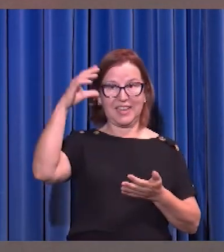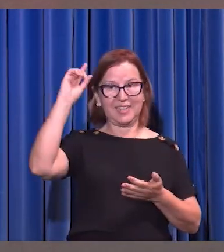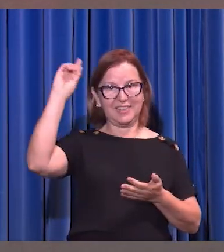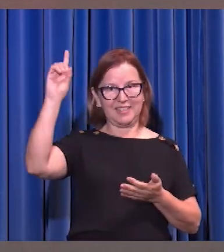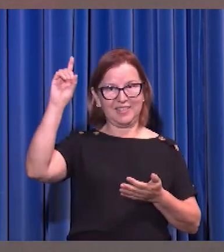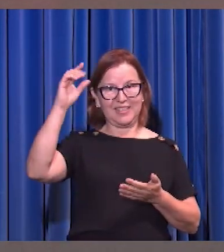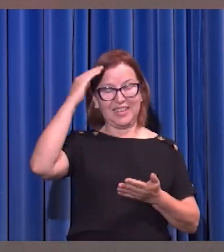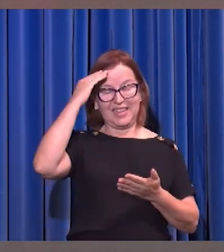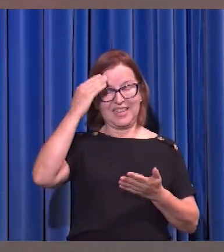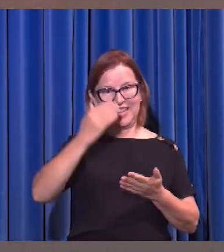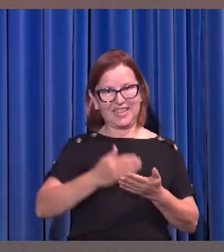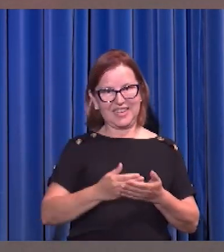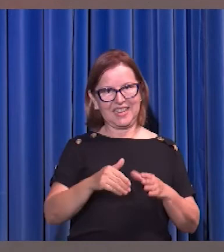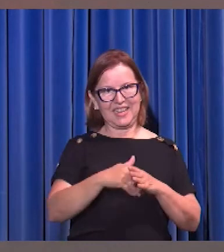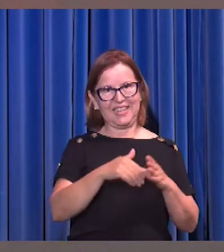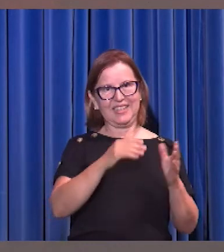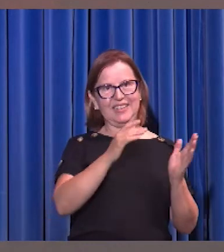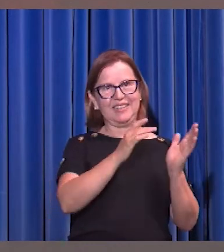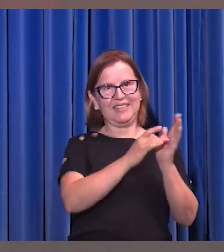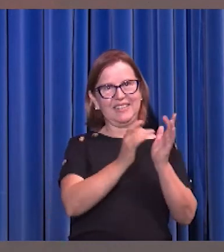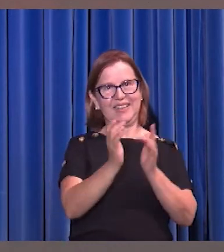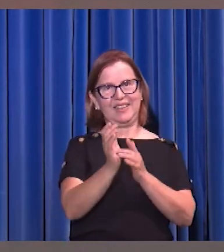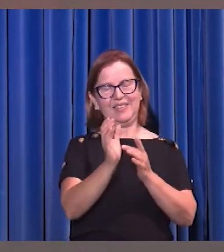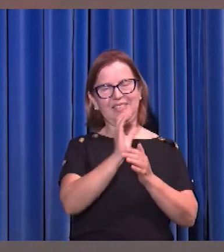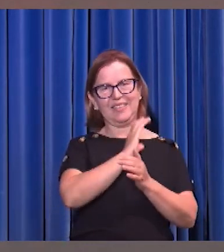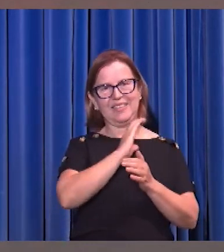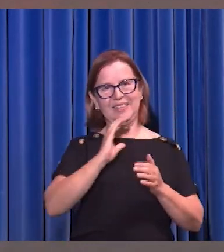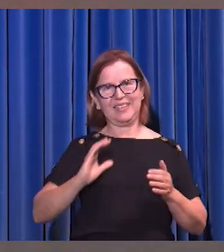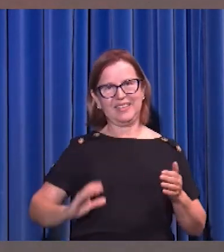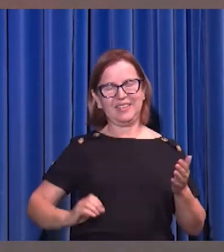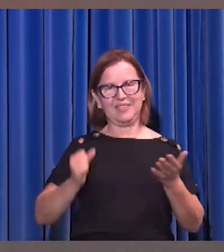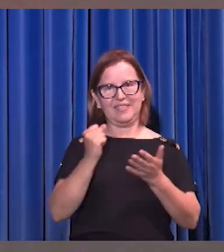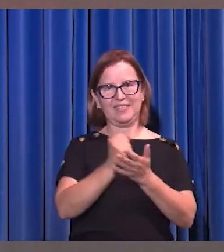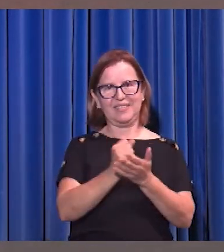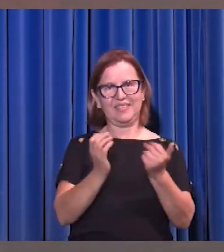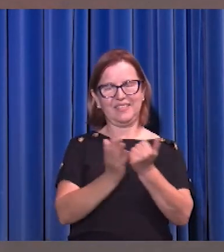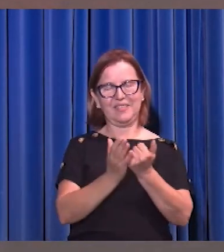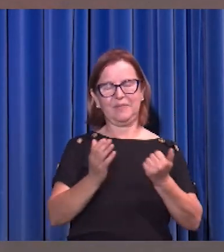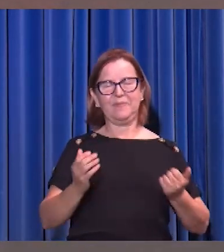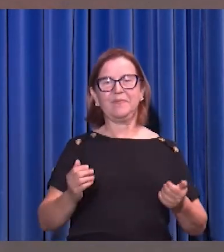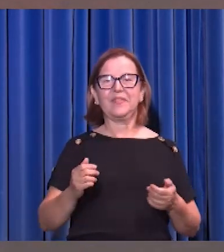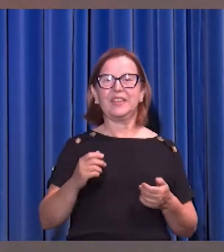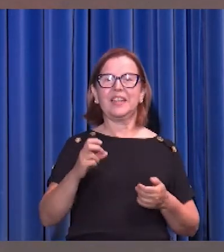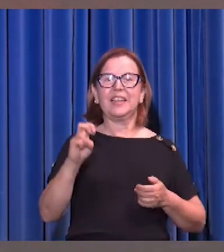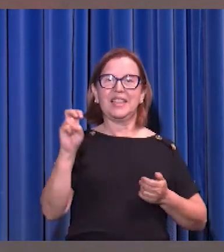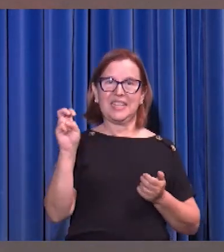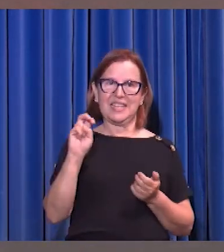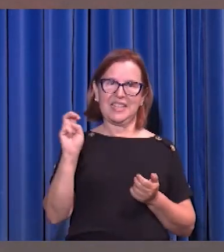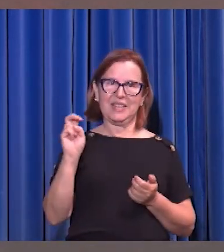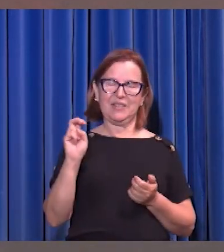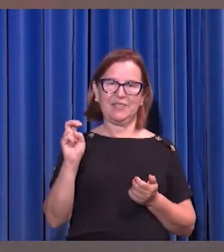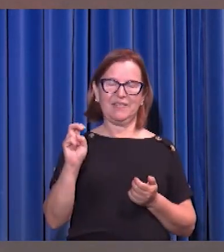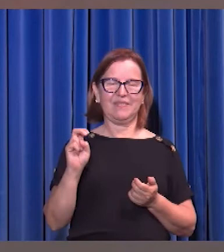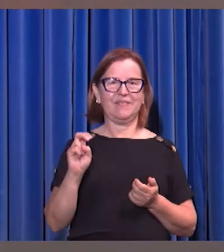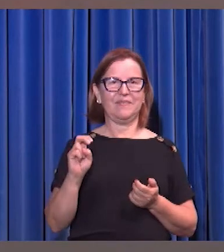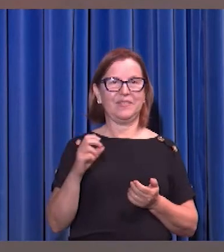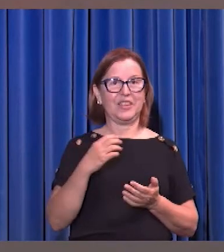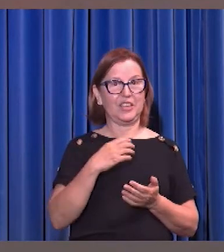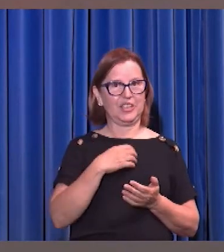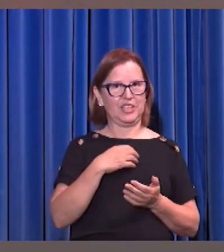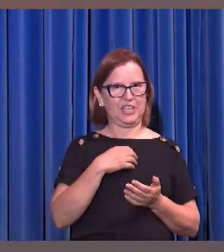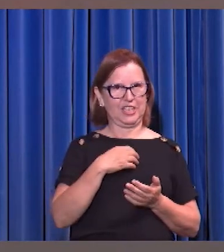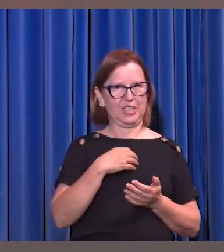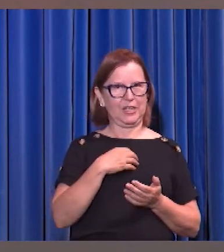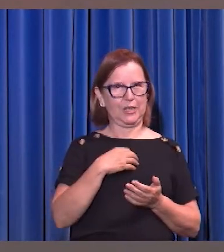mediante a fé em Jesus Cristo e este crucificado. E o quinto método que nós poderíamos